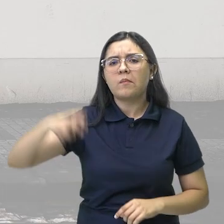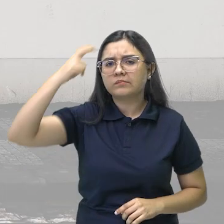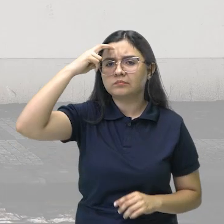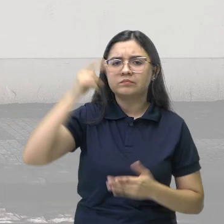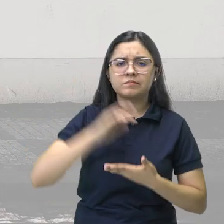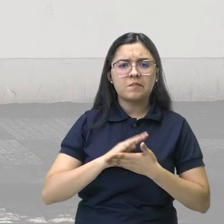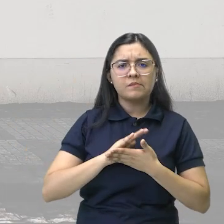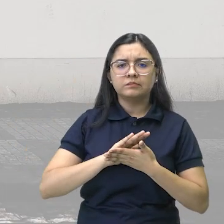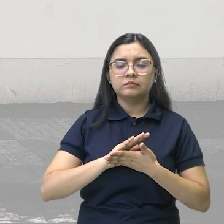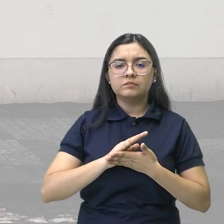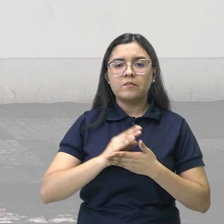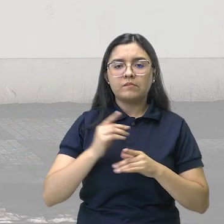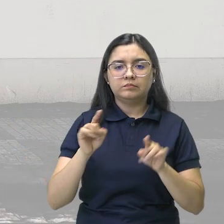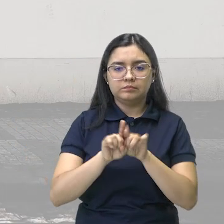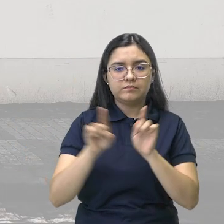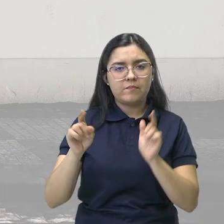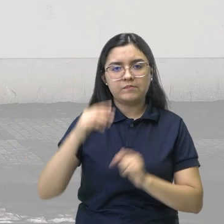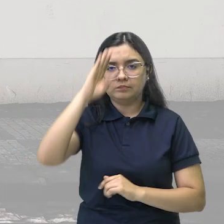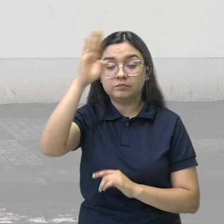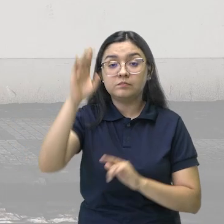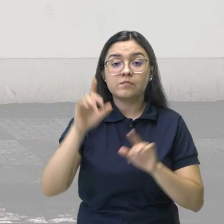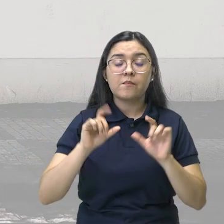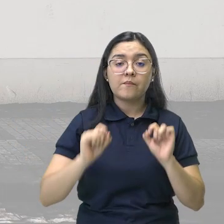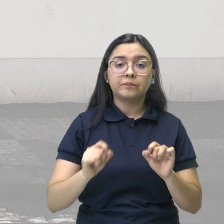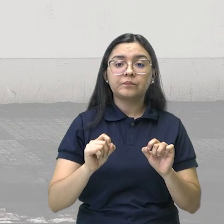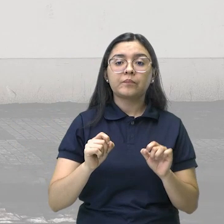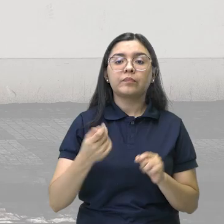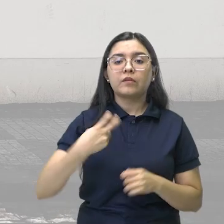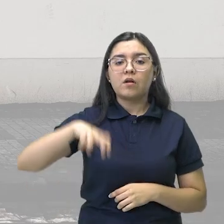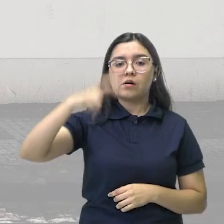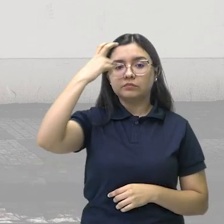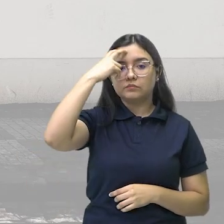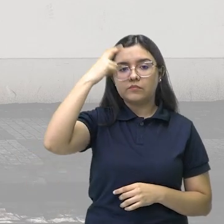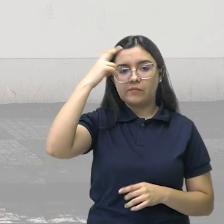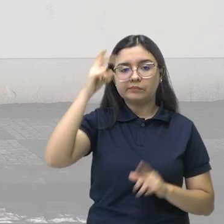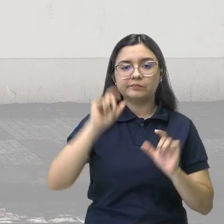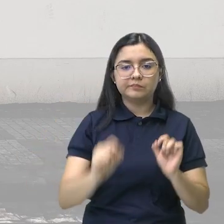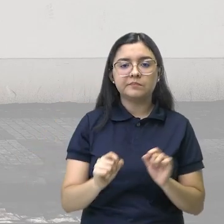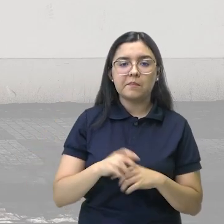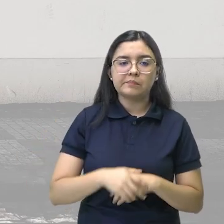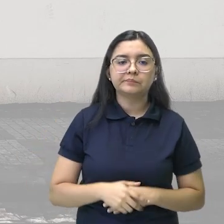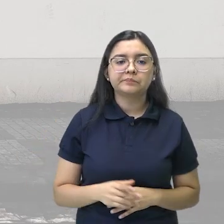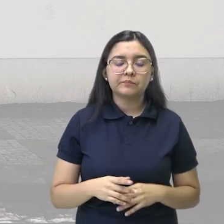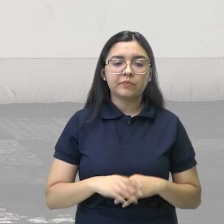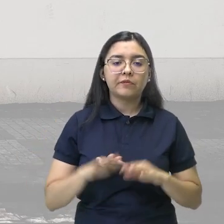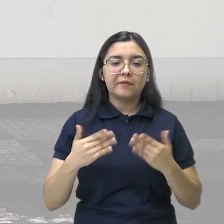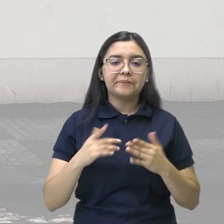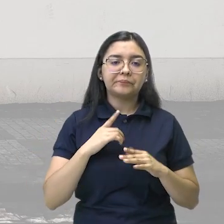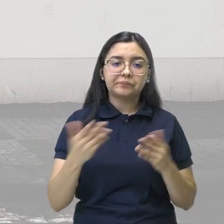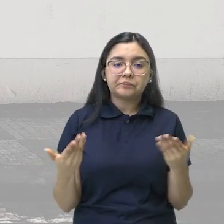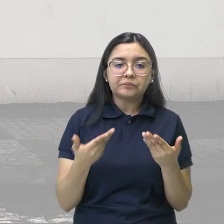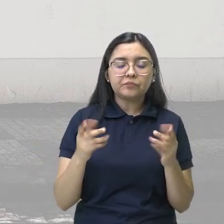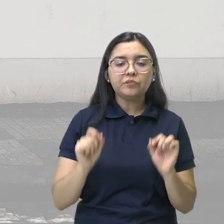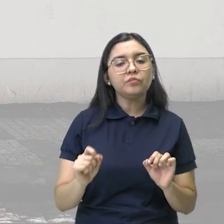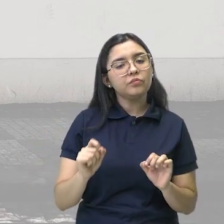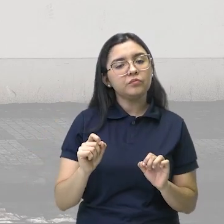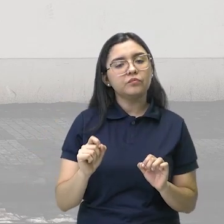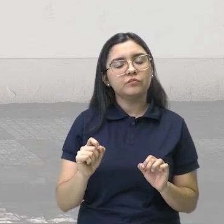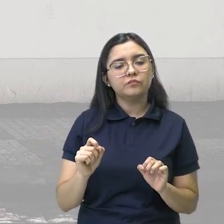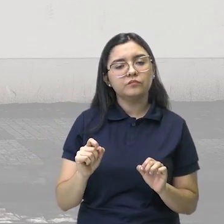cultura dominante, certo? Aquela cultura erudita. Então,